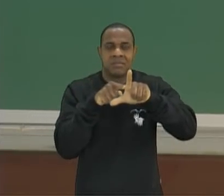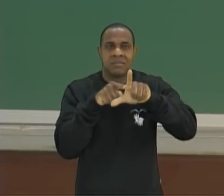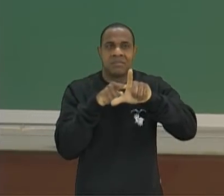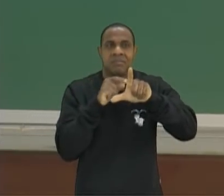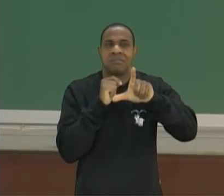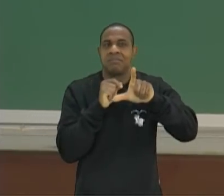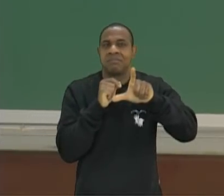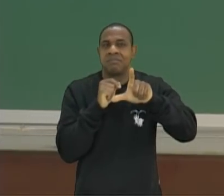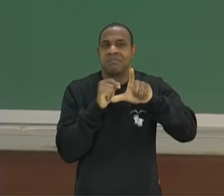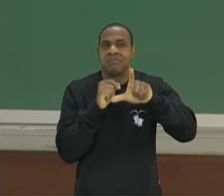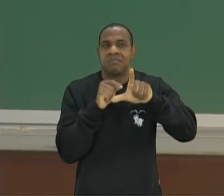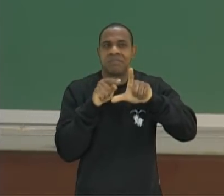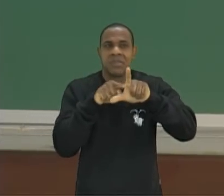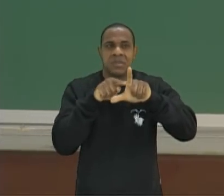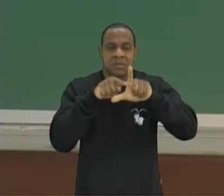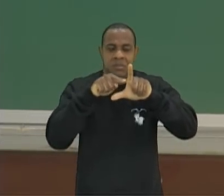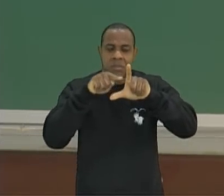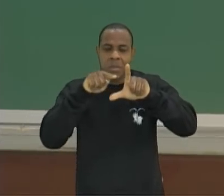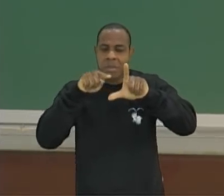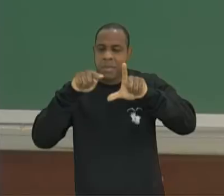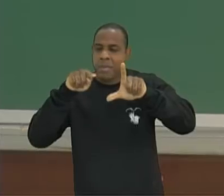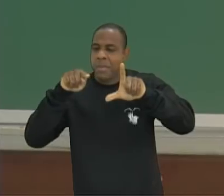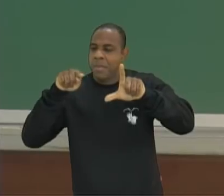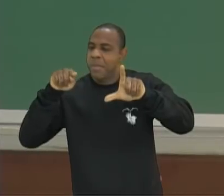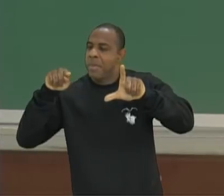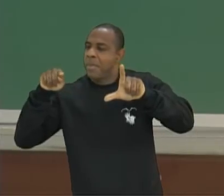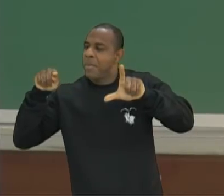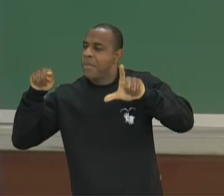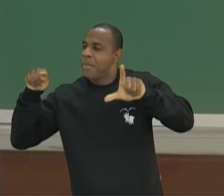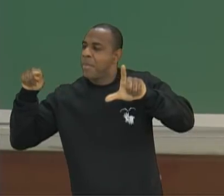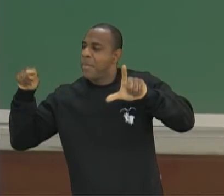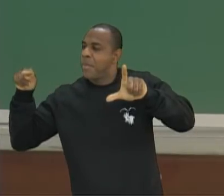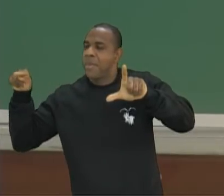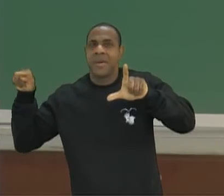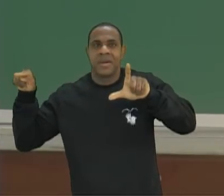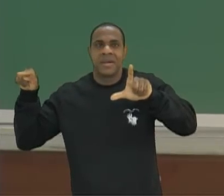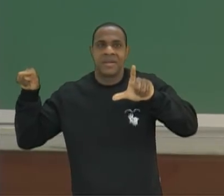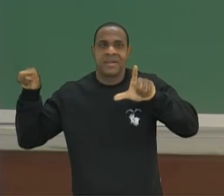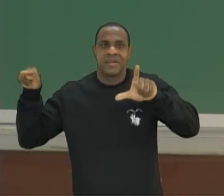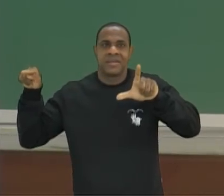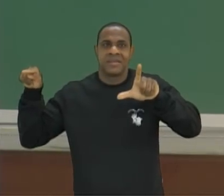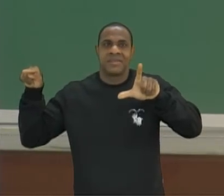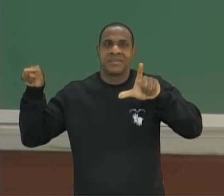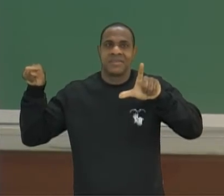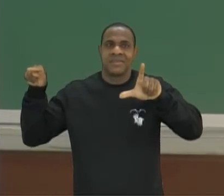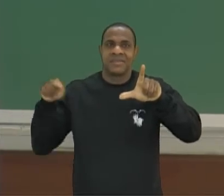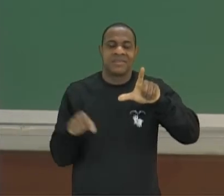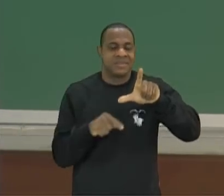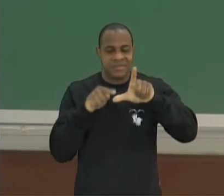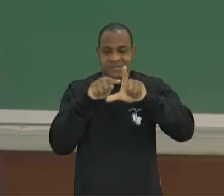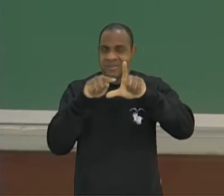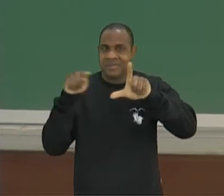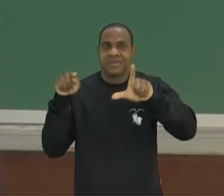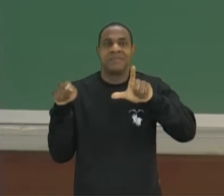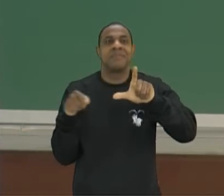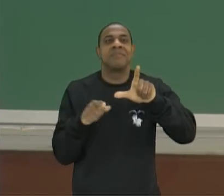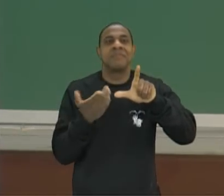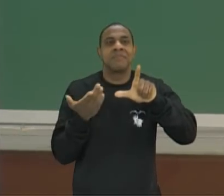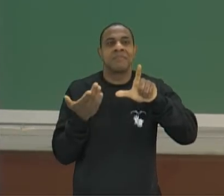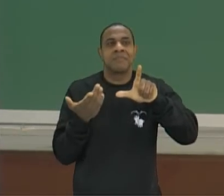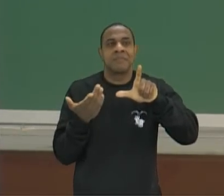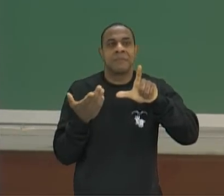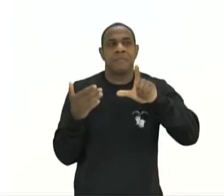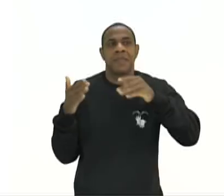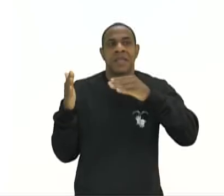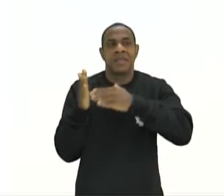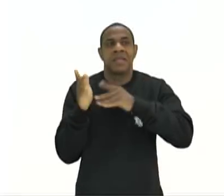com uma reta vertical vermelha e foi segmentando ali, avançando do ponto máximo para o ponto mínimo até que chegássemos